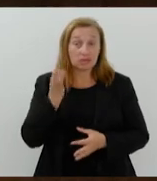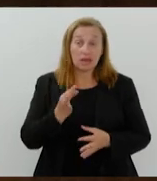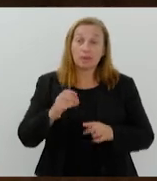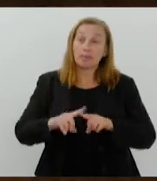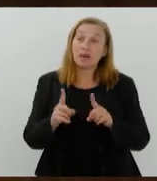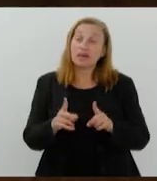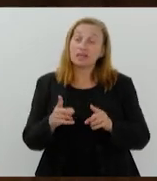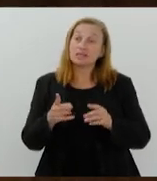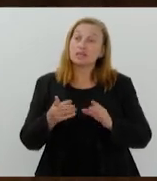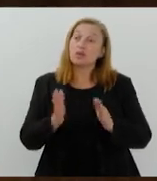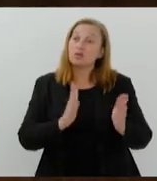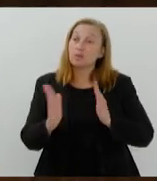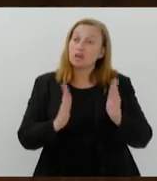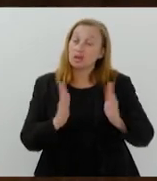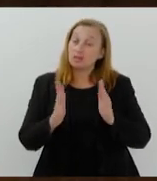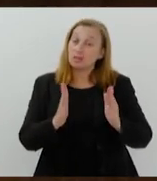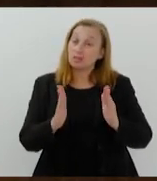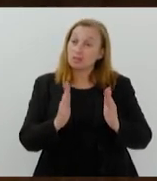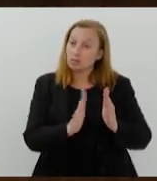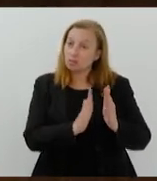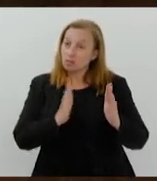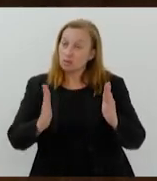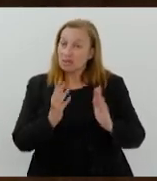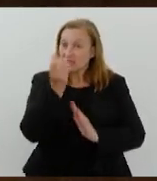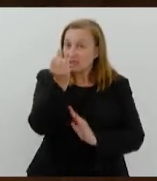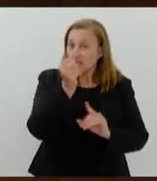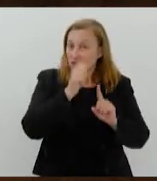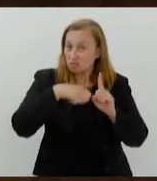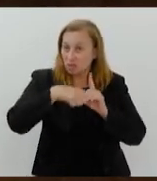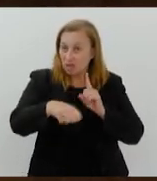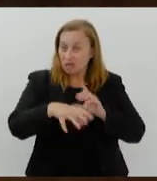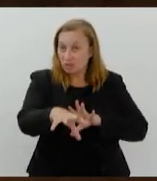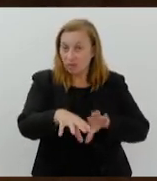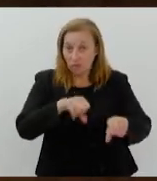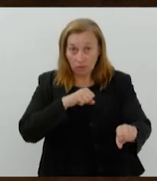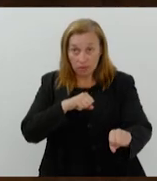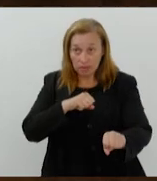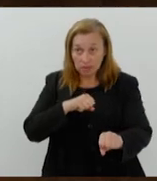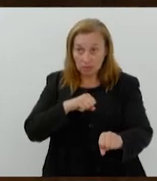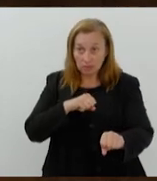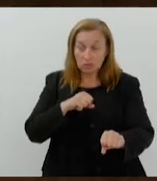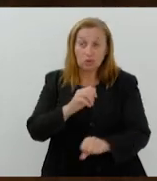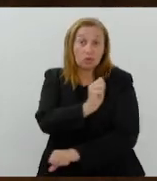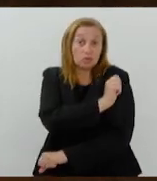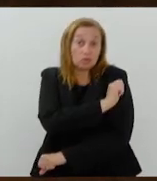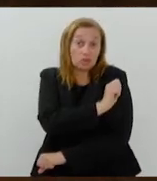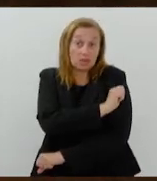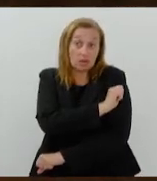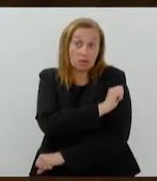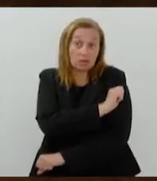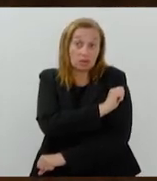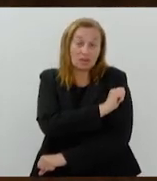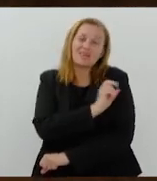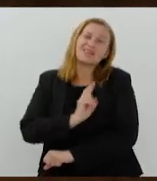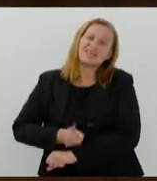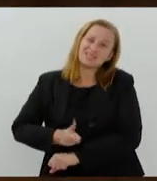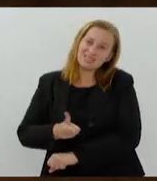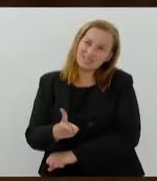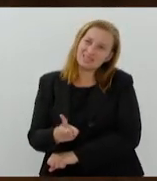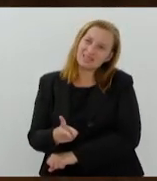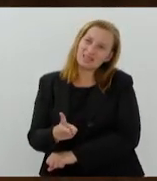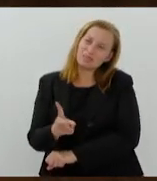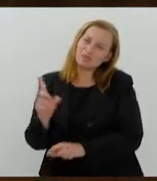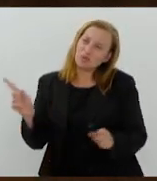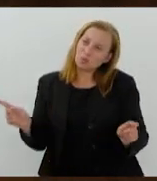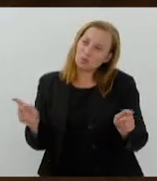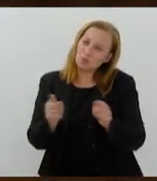que passaram para ele de 6 meses para a formação desses alunos, ele sempre foi muito